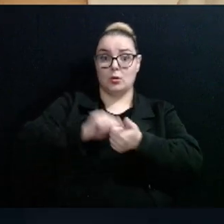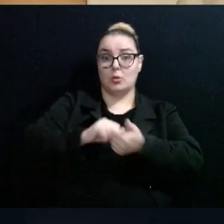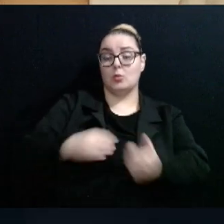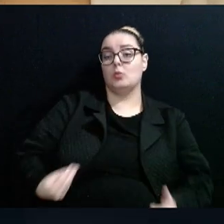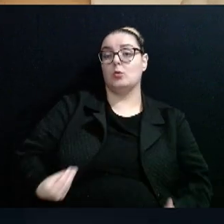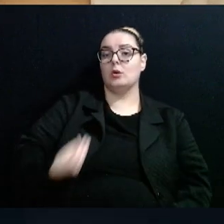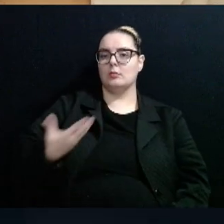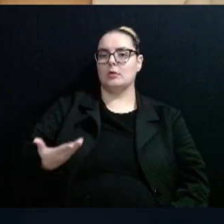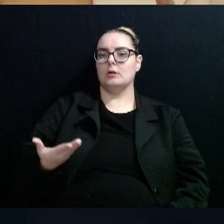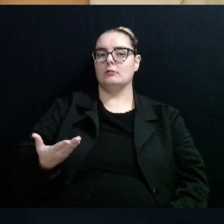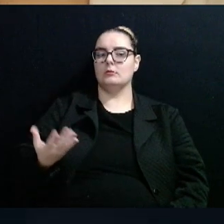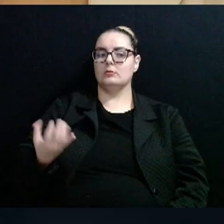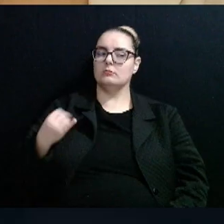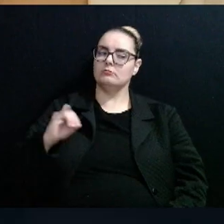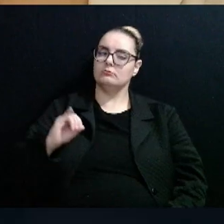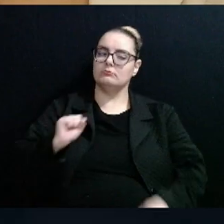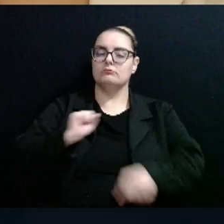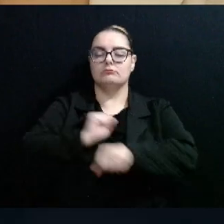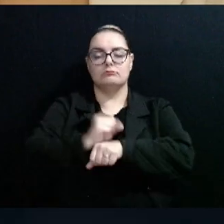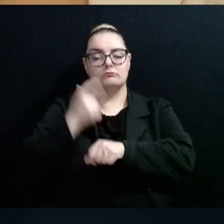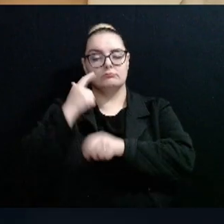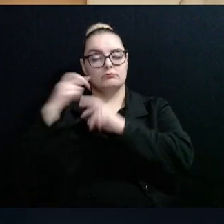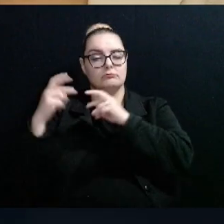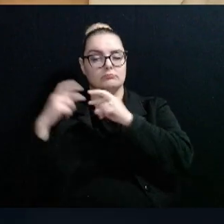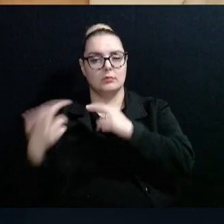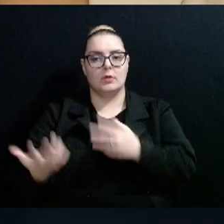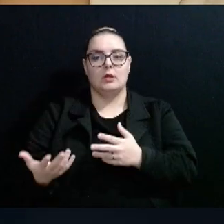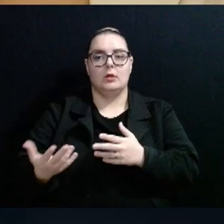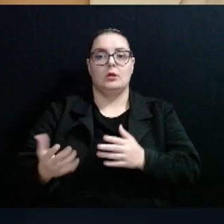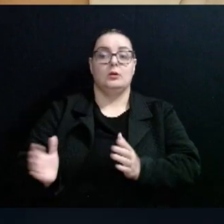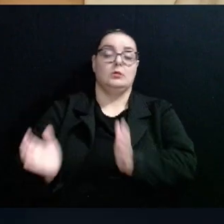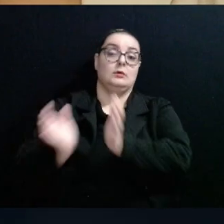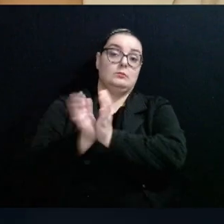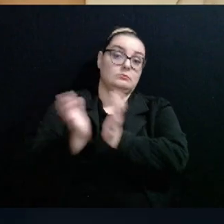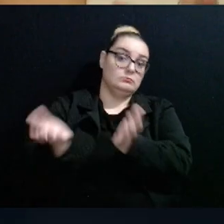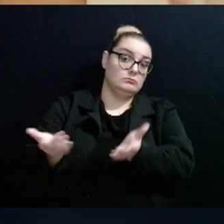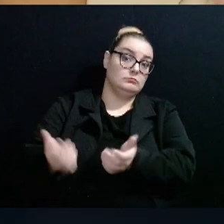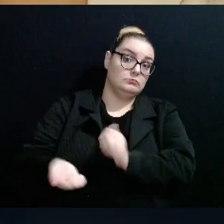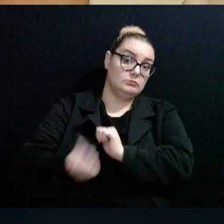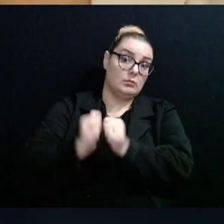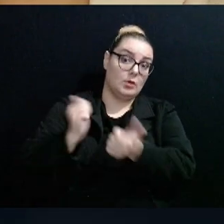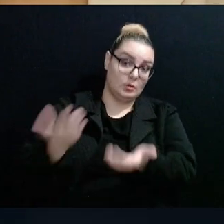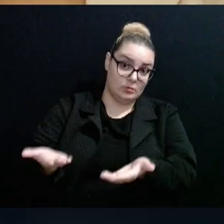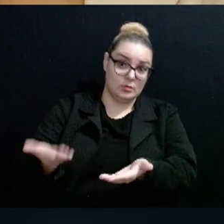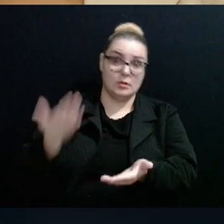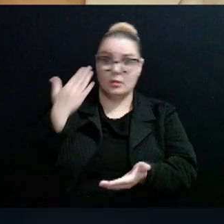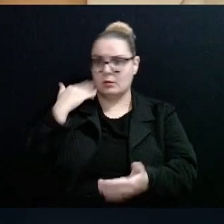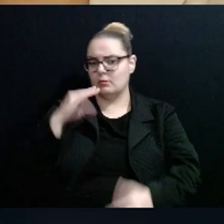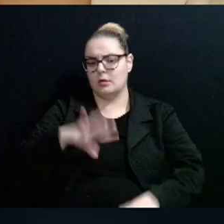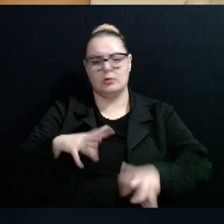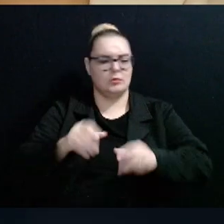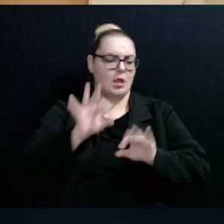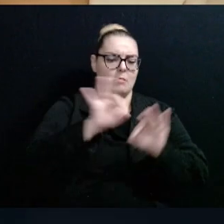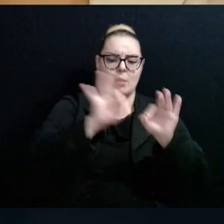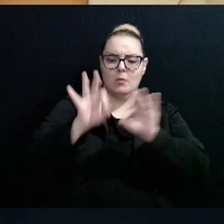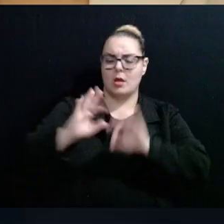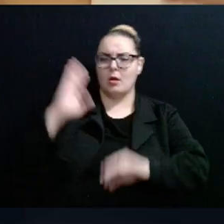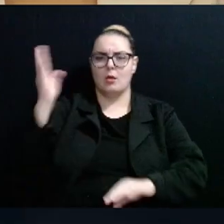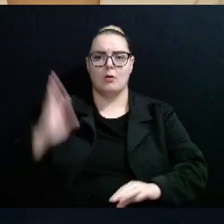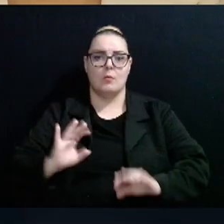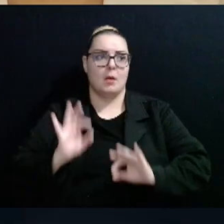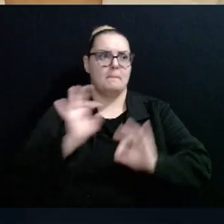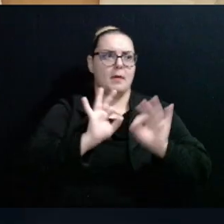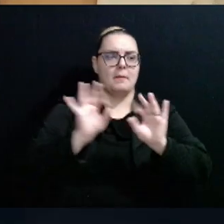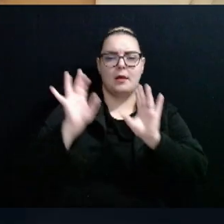gente para analisar, vamos colocar aí os Jogos da Copa, a gente sabe que a cidade toda se arruma, o Brasil todo se prepara,